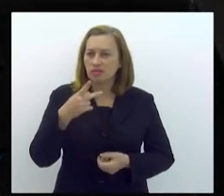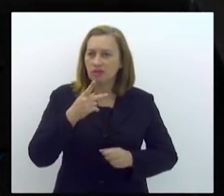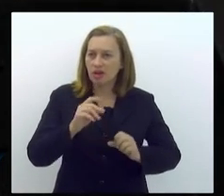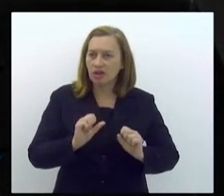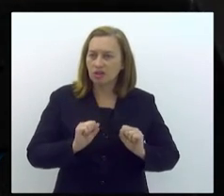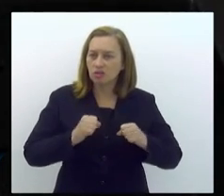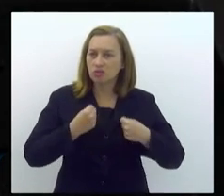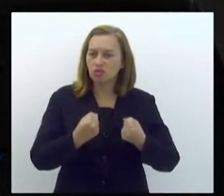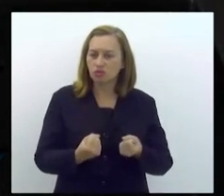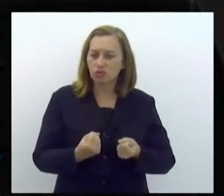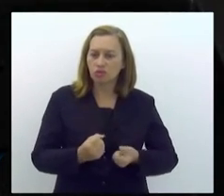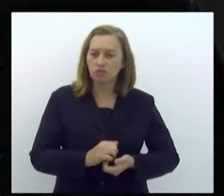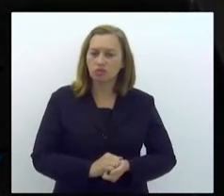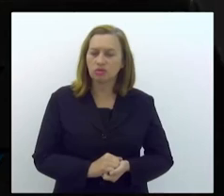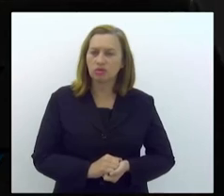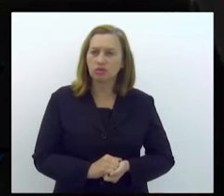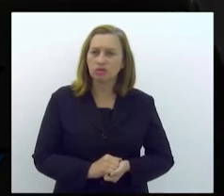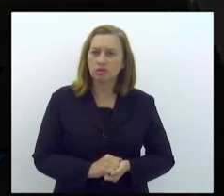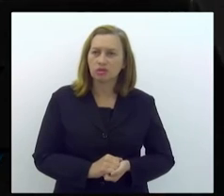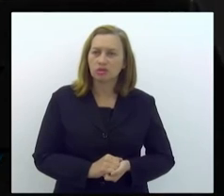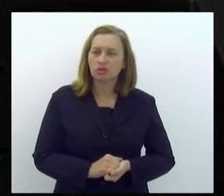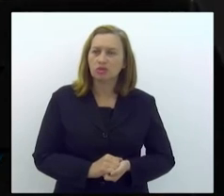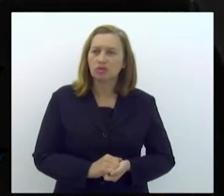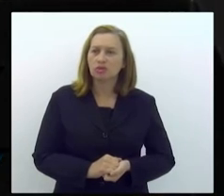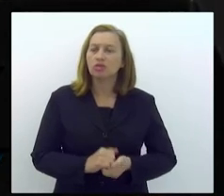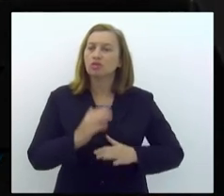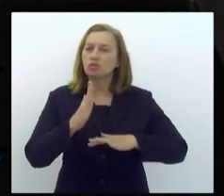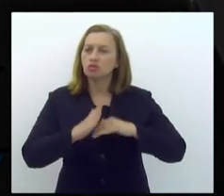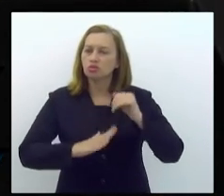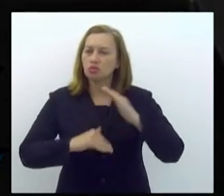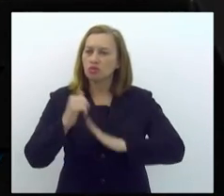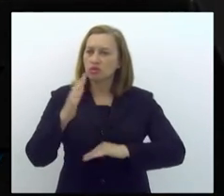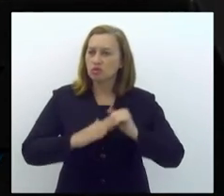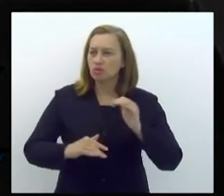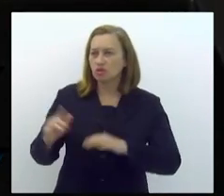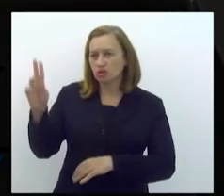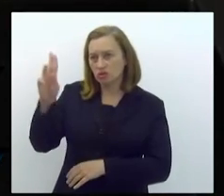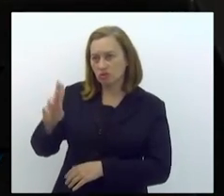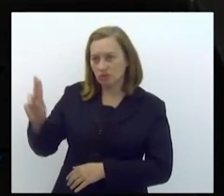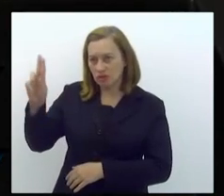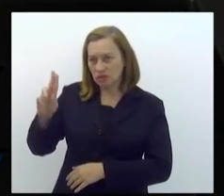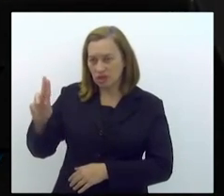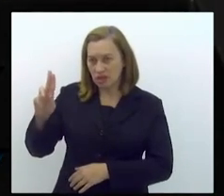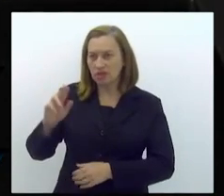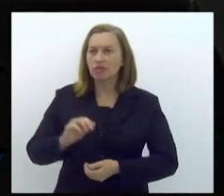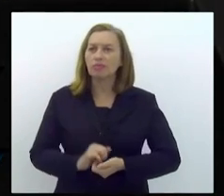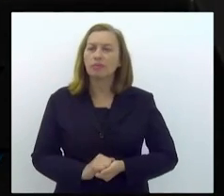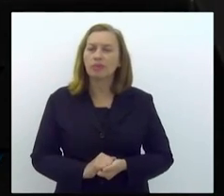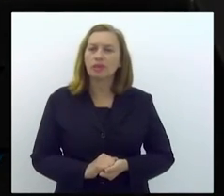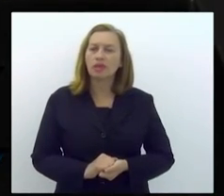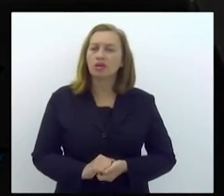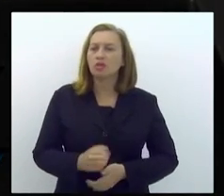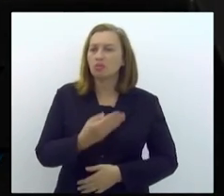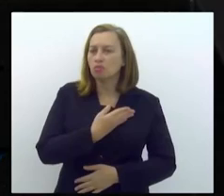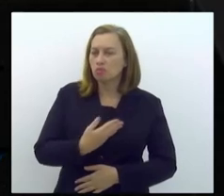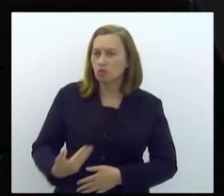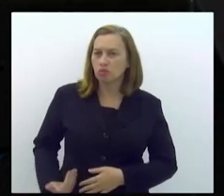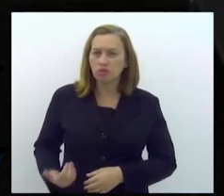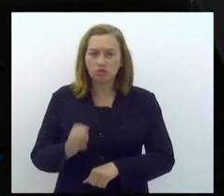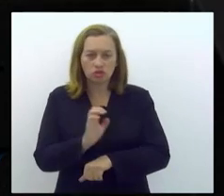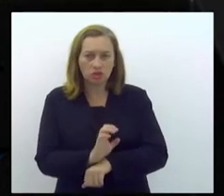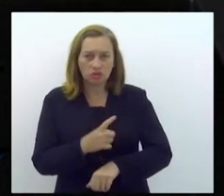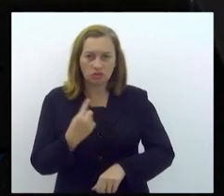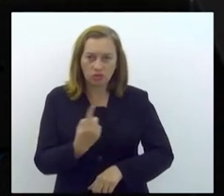exclusiva dos professores universitários da universidade pública do nosso